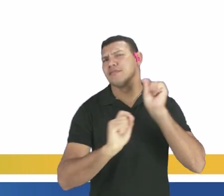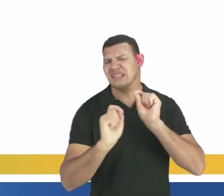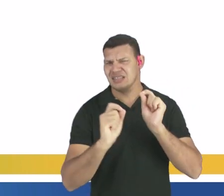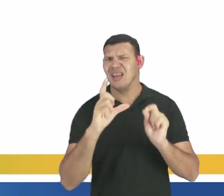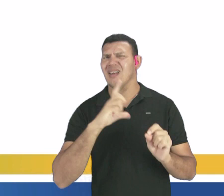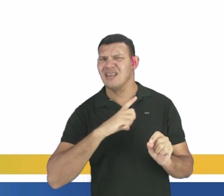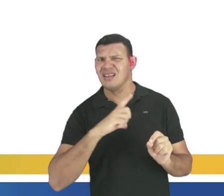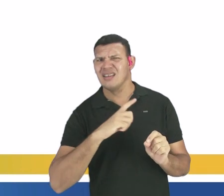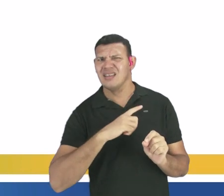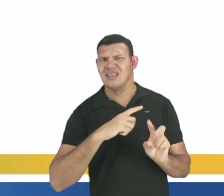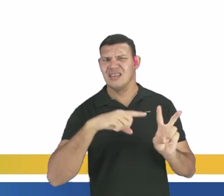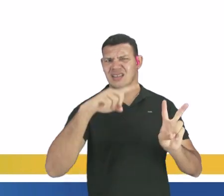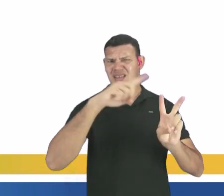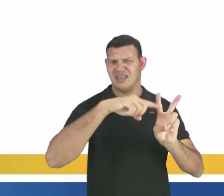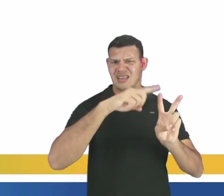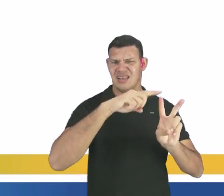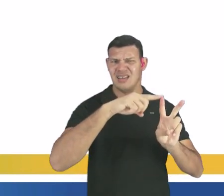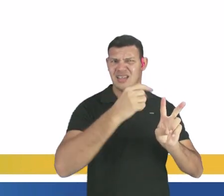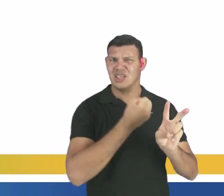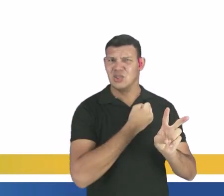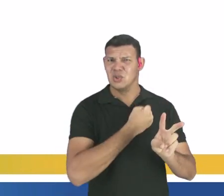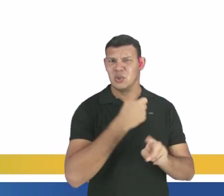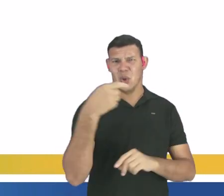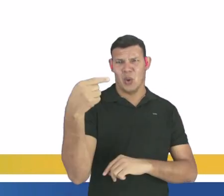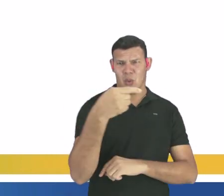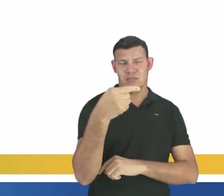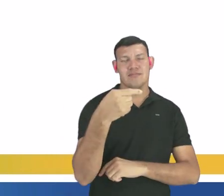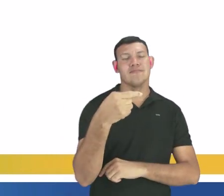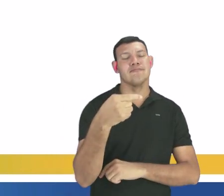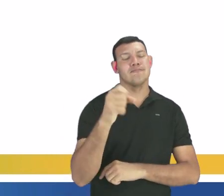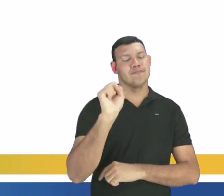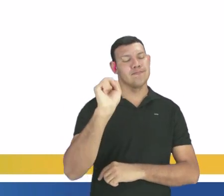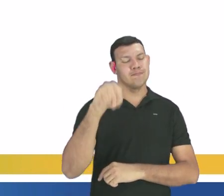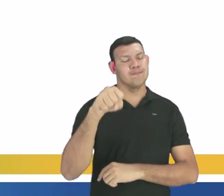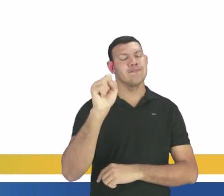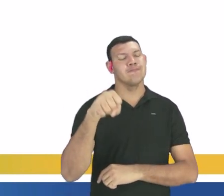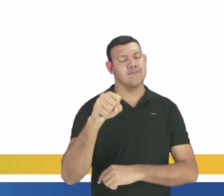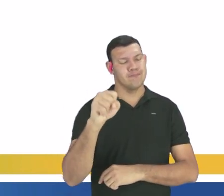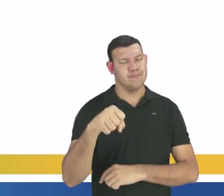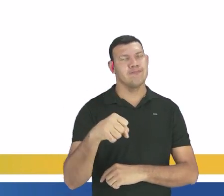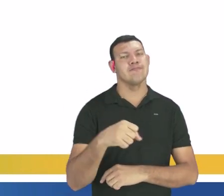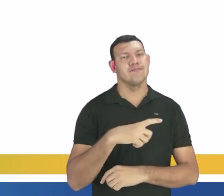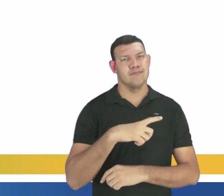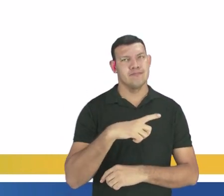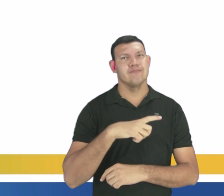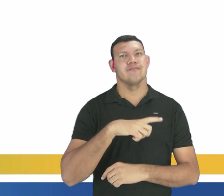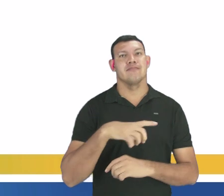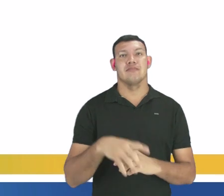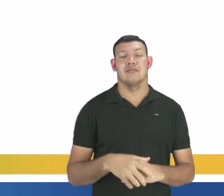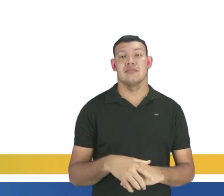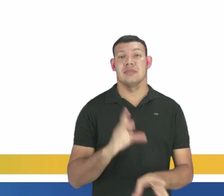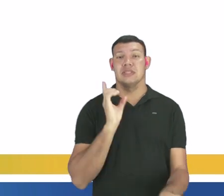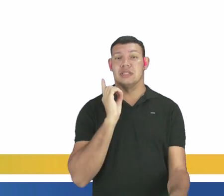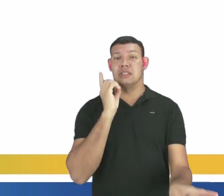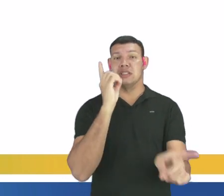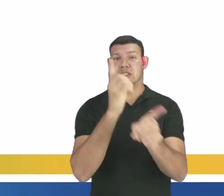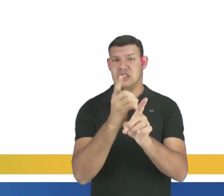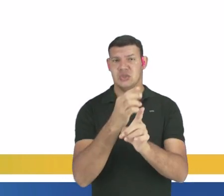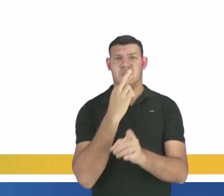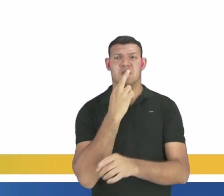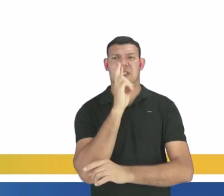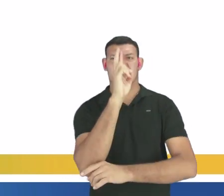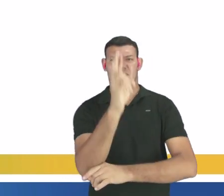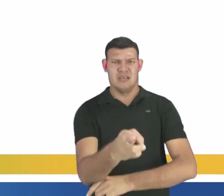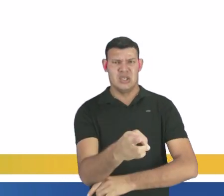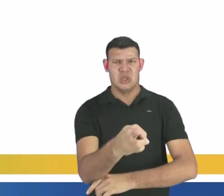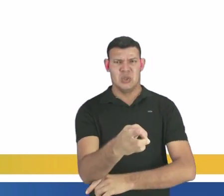existe raiz de números negativos? Sim, pessoal, existe. Você não vai encontrar essa resposta dentro